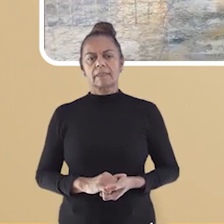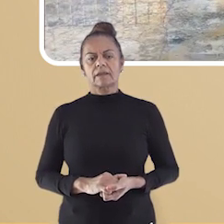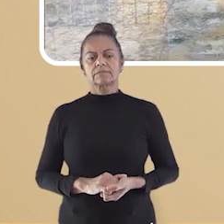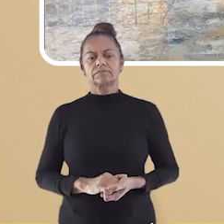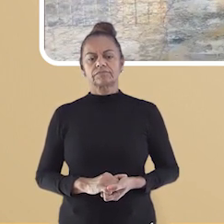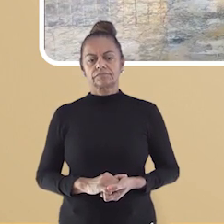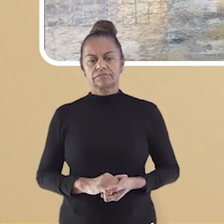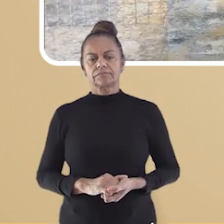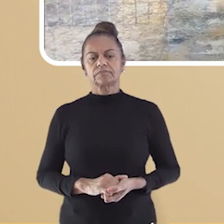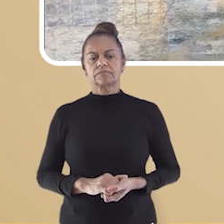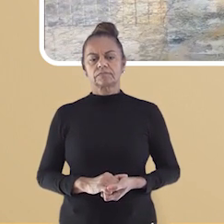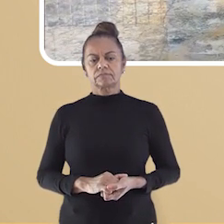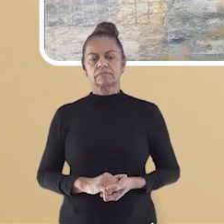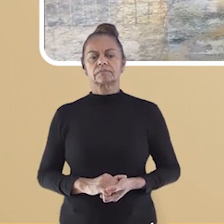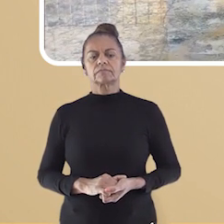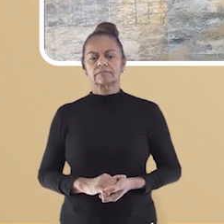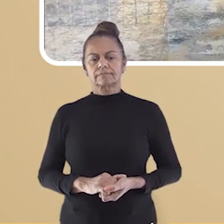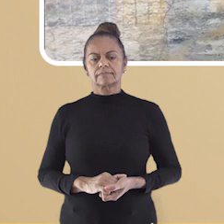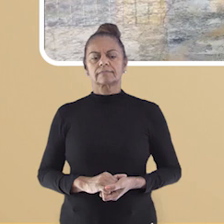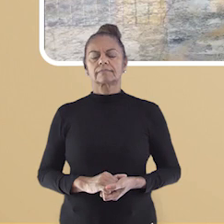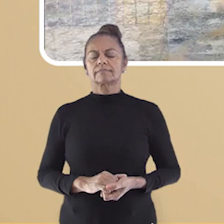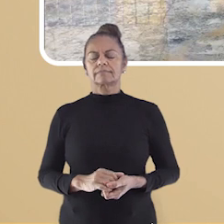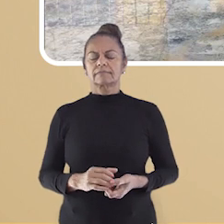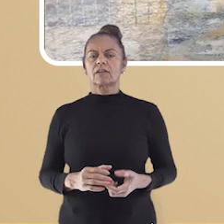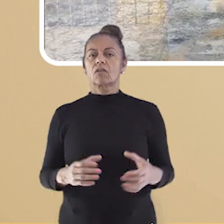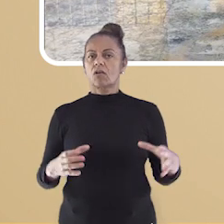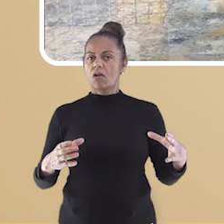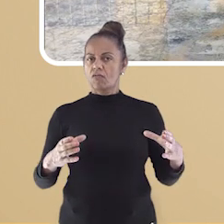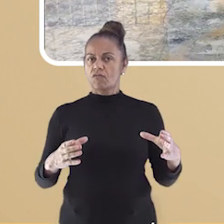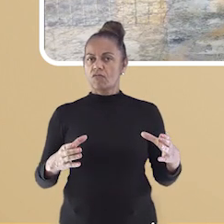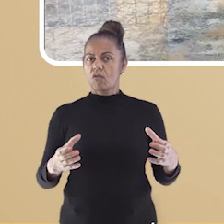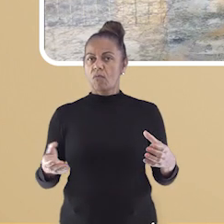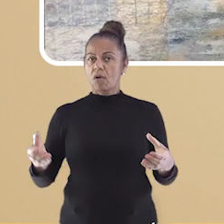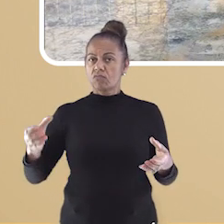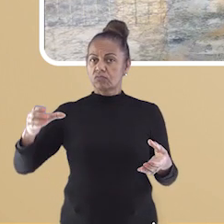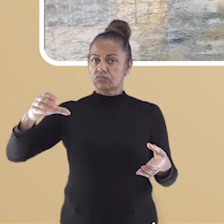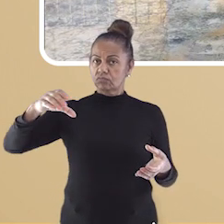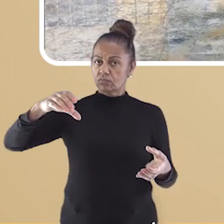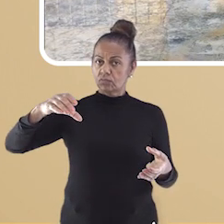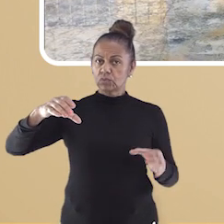massa da brevidade dentro da forma.